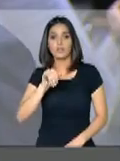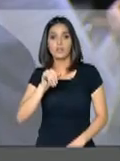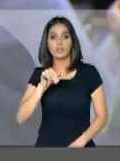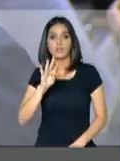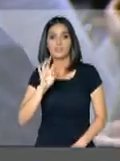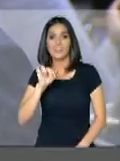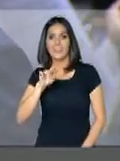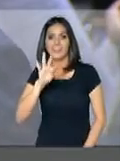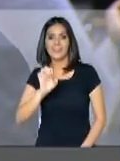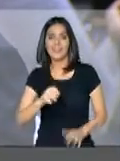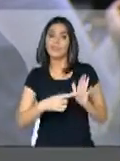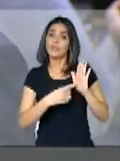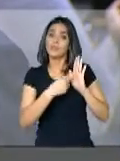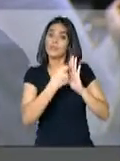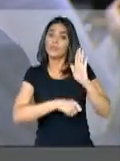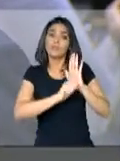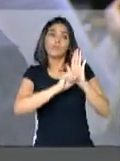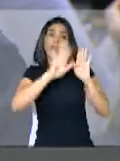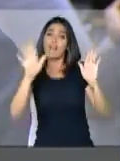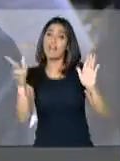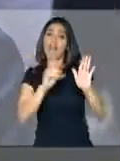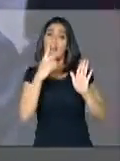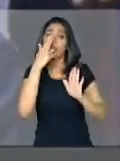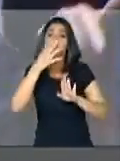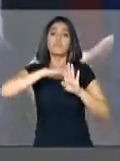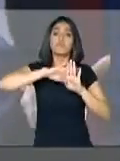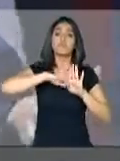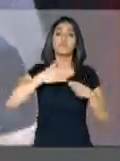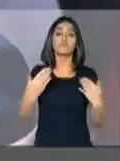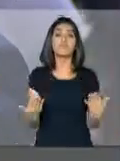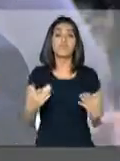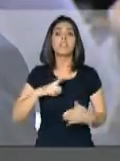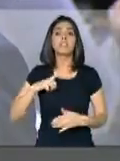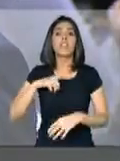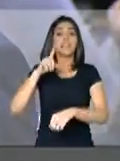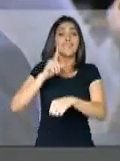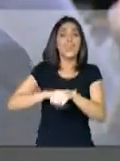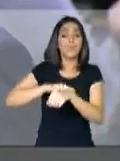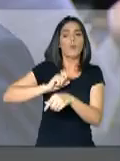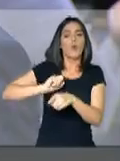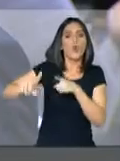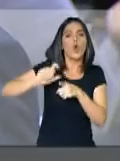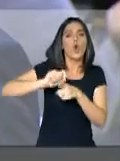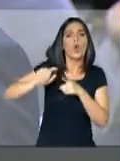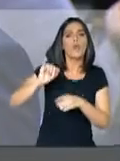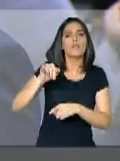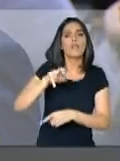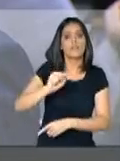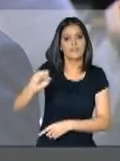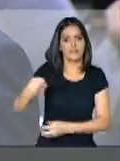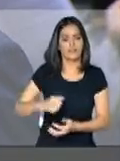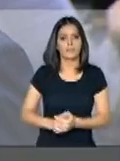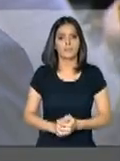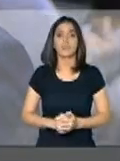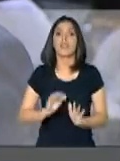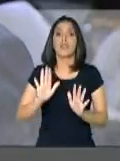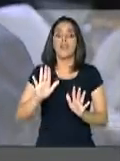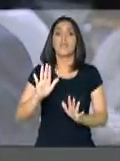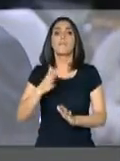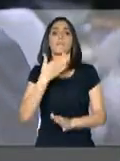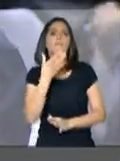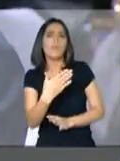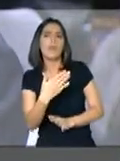não está claro, ele está extremamente subjetivo e tem a questão do tempo de contribuição. Quando você pede que